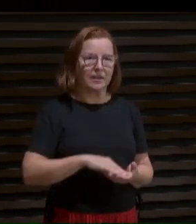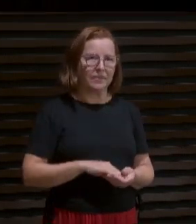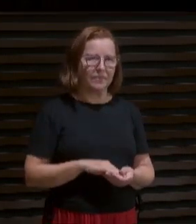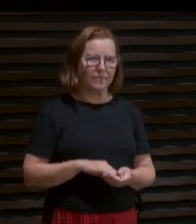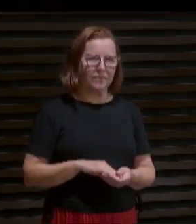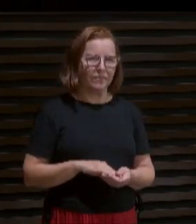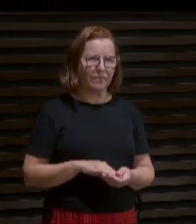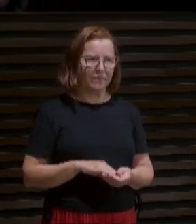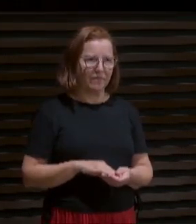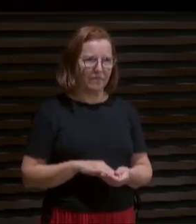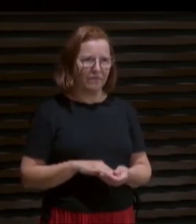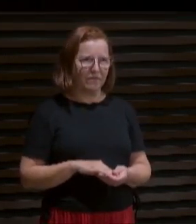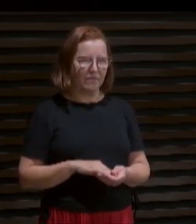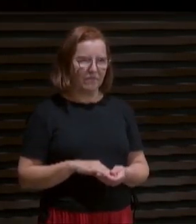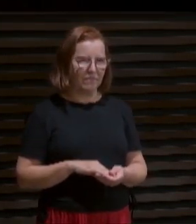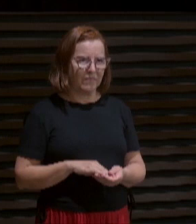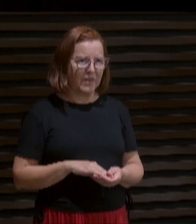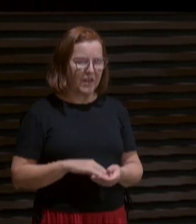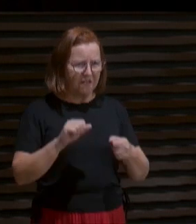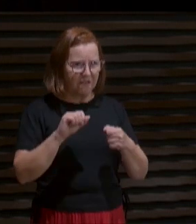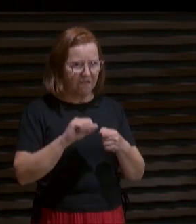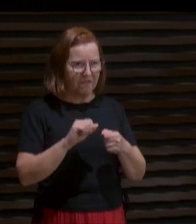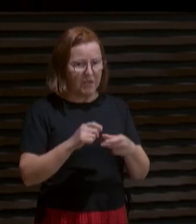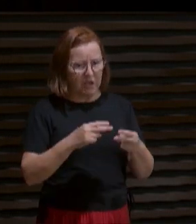exercendo um papel que não lhe compete.